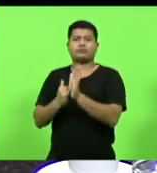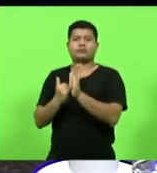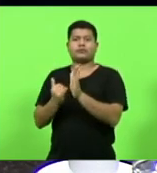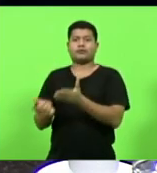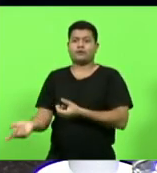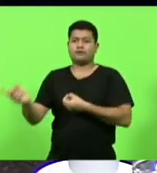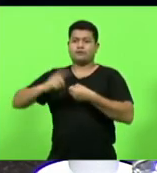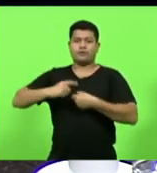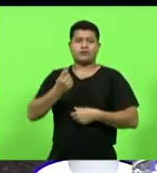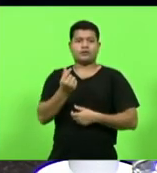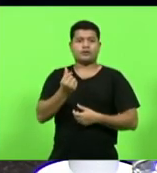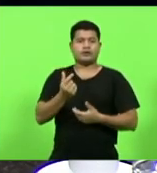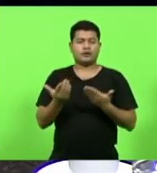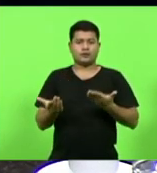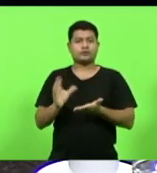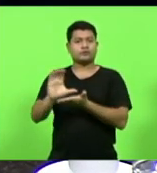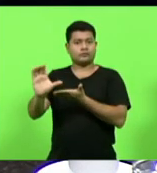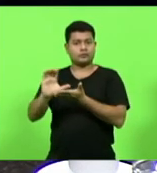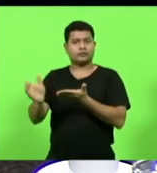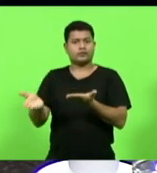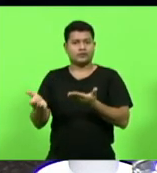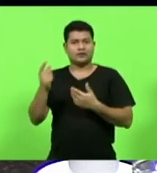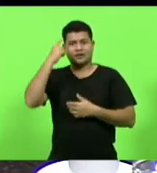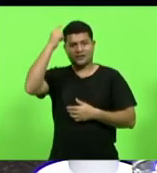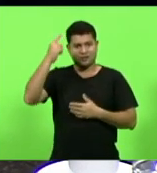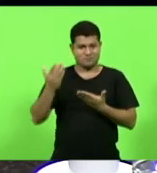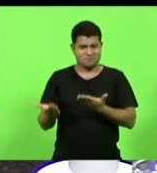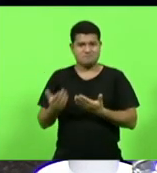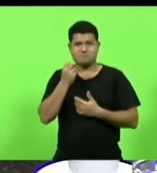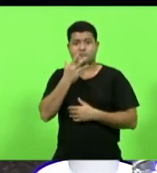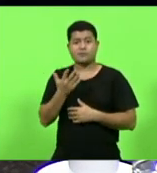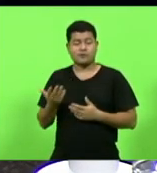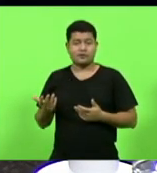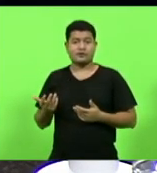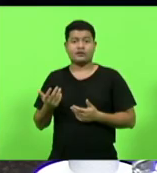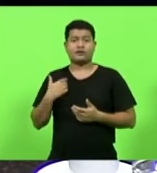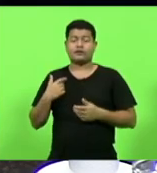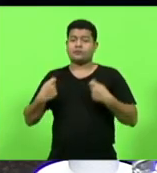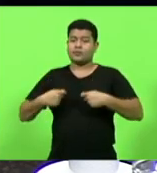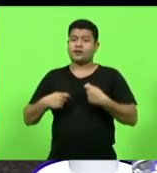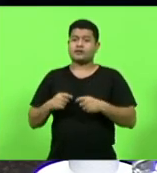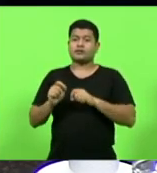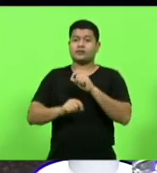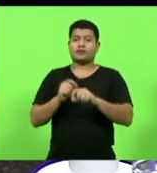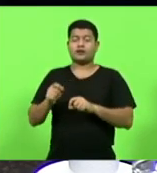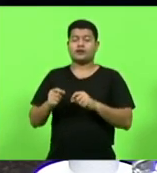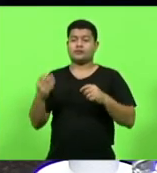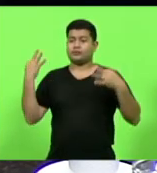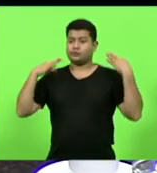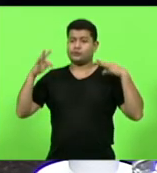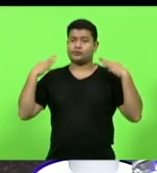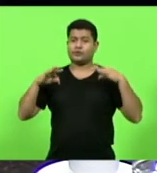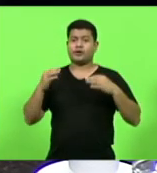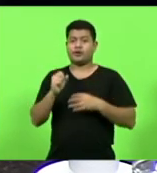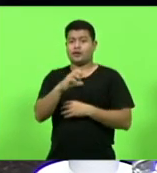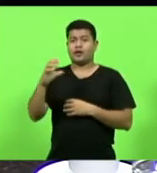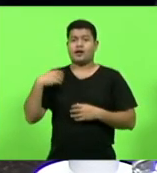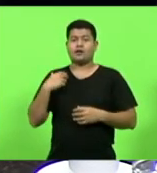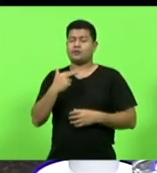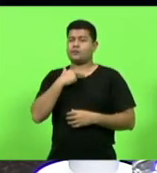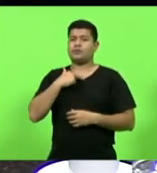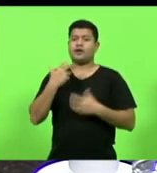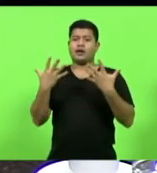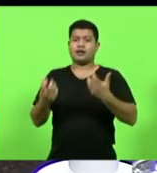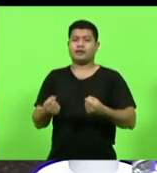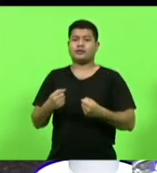nossa preocupação é que tudo seja feito dentro da devida legalidade. O turismo catarinense não pode passar por uma situação